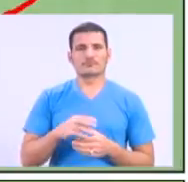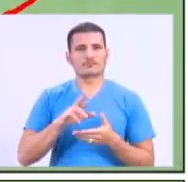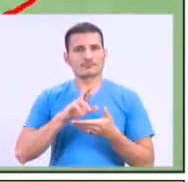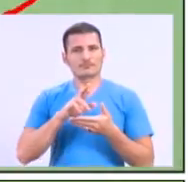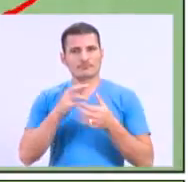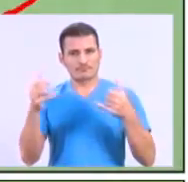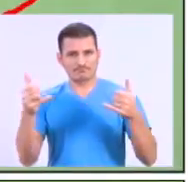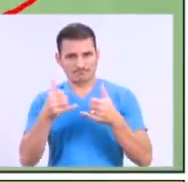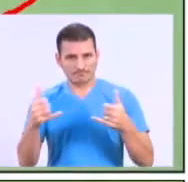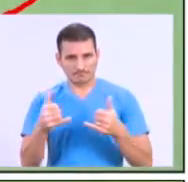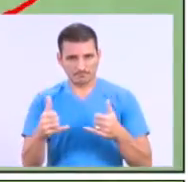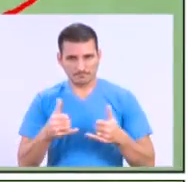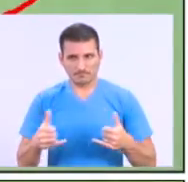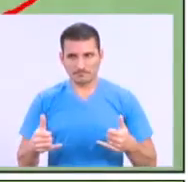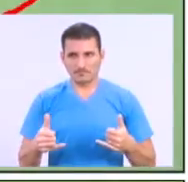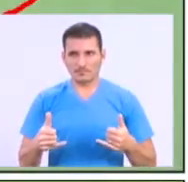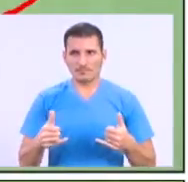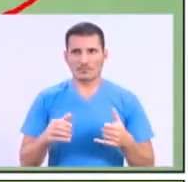exemplo de